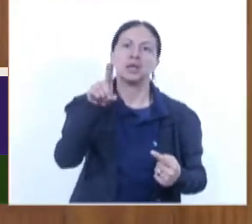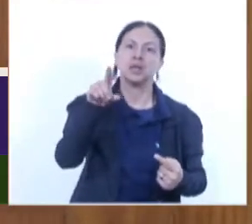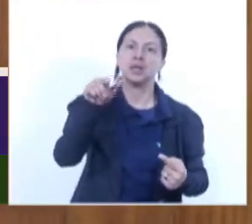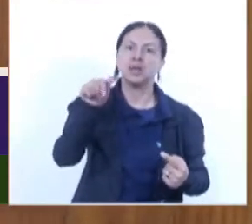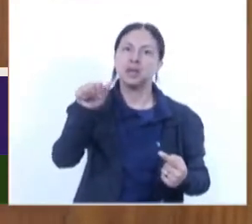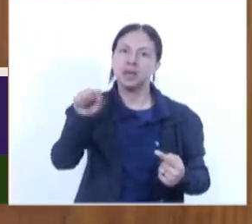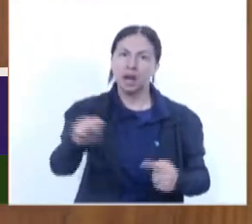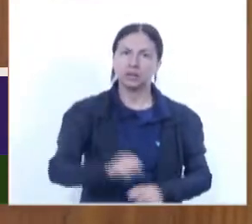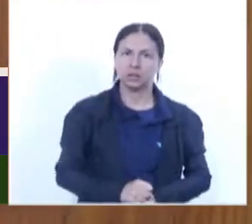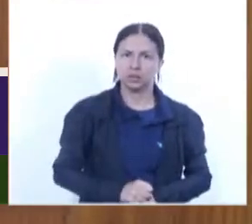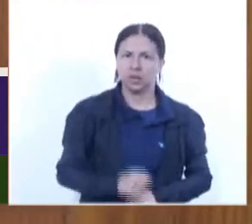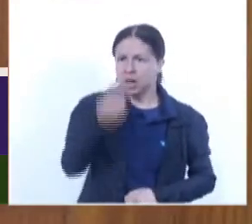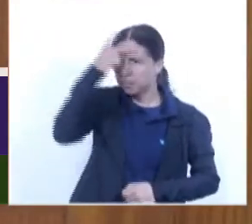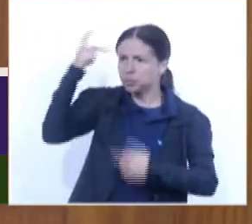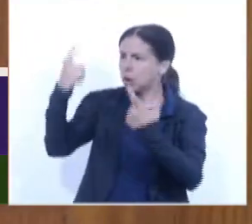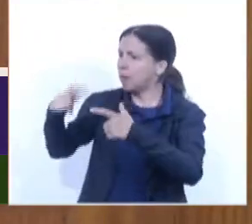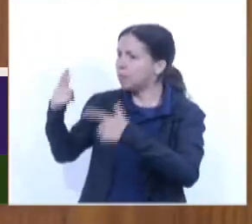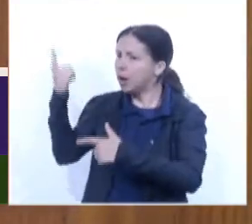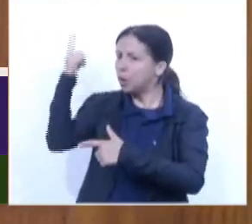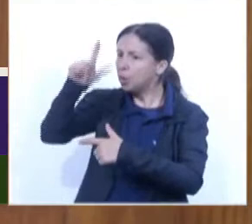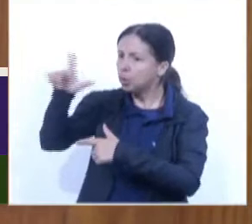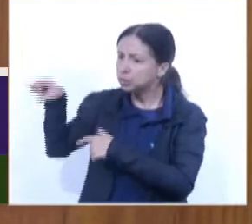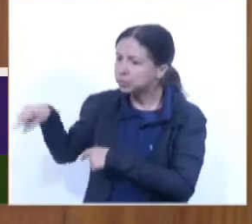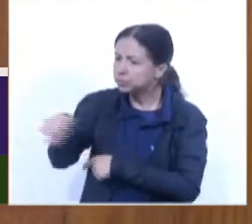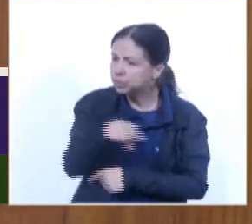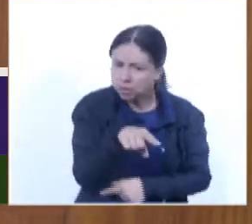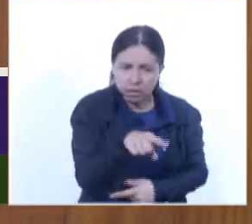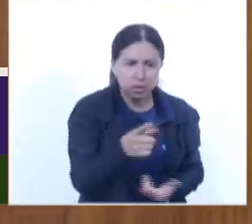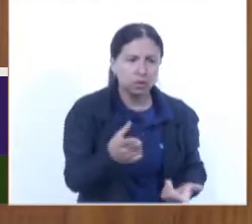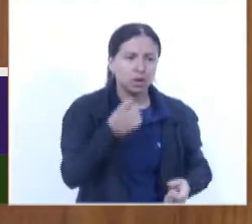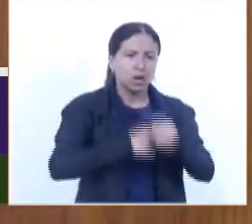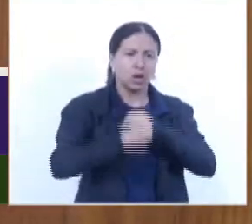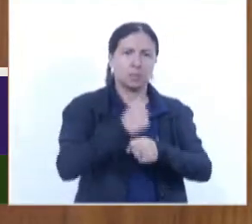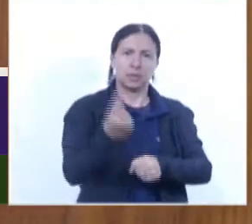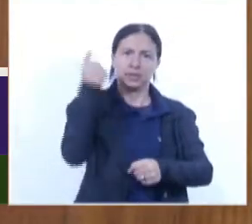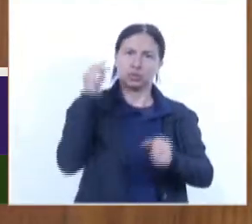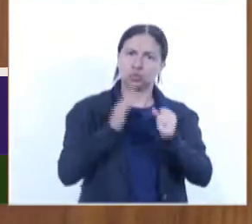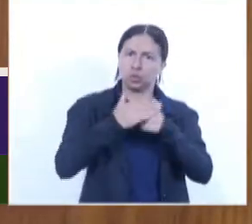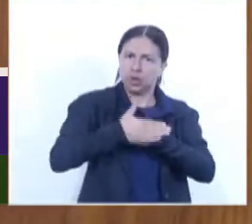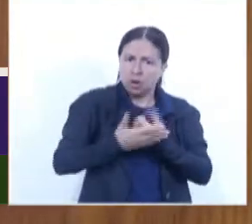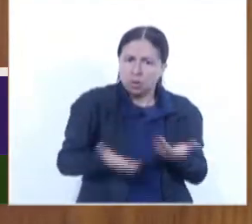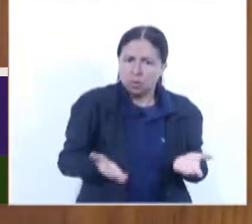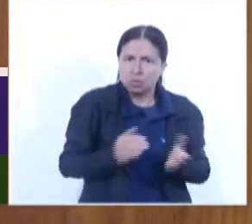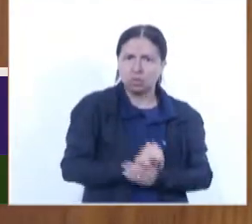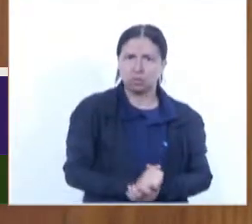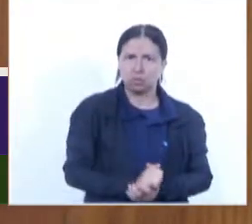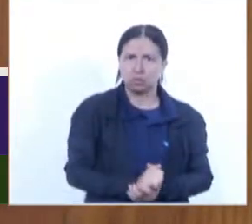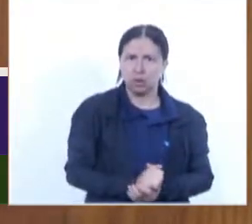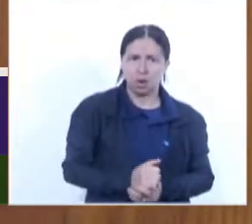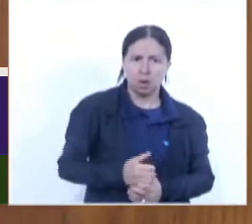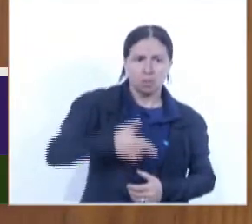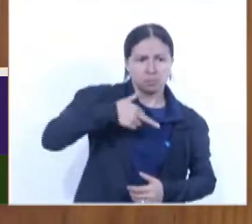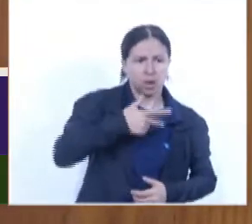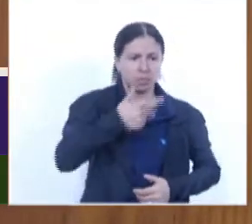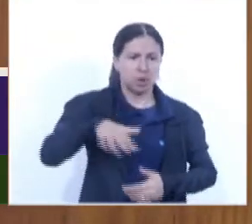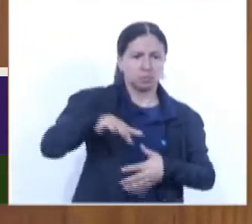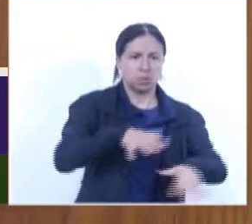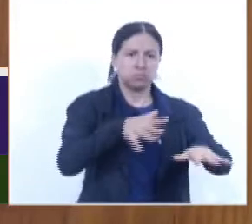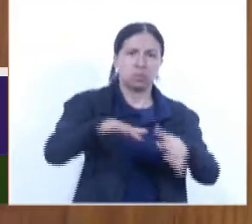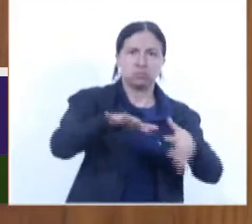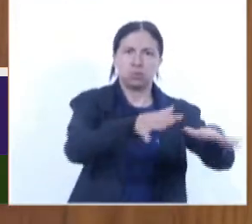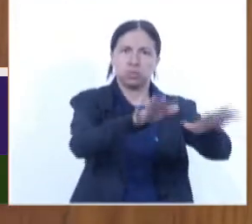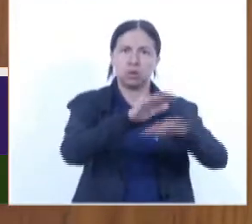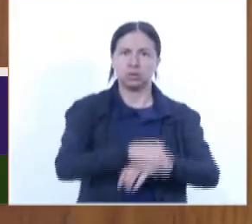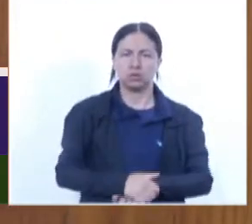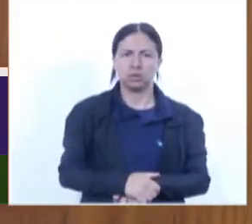de outros bairros e o carnaval esse ano o ano passado foi escondido então nós precisamos de voltar o carnaval